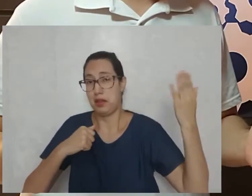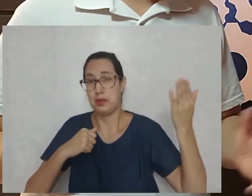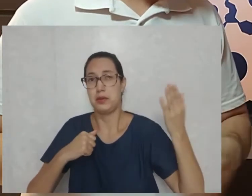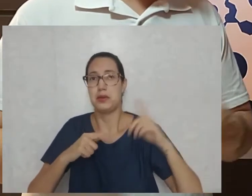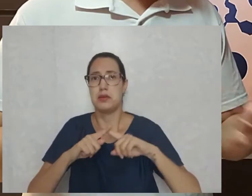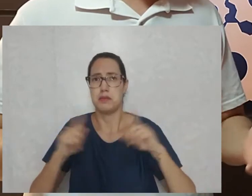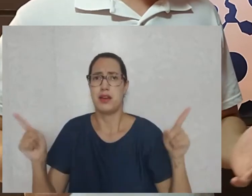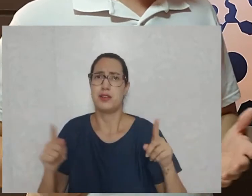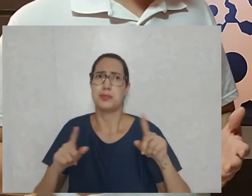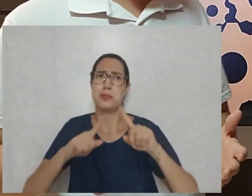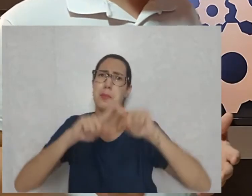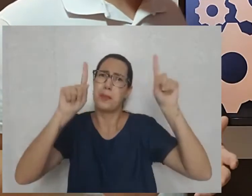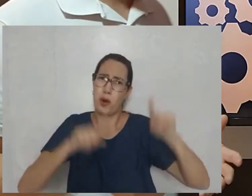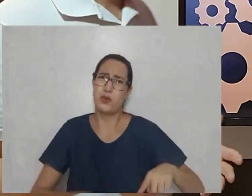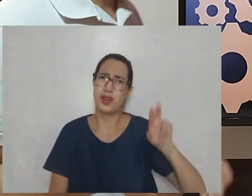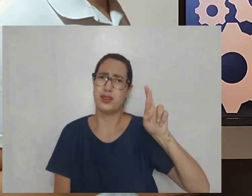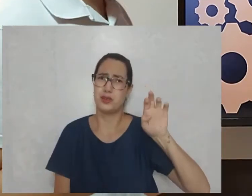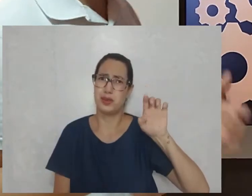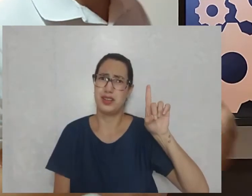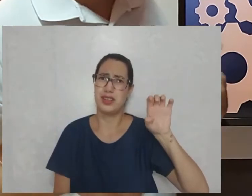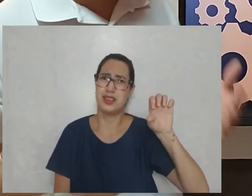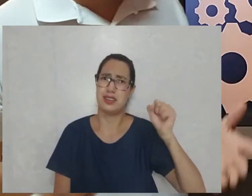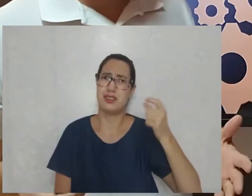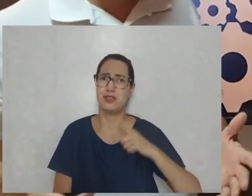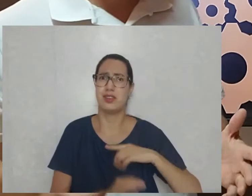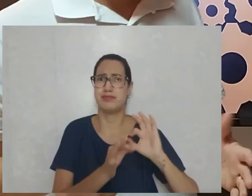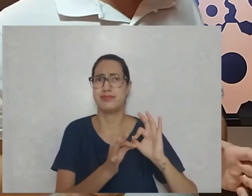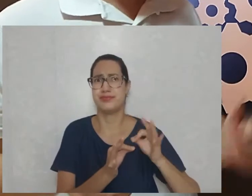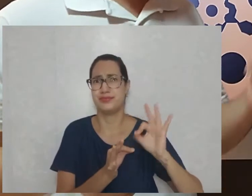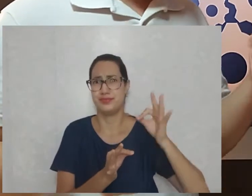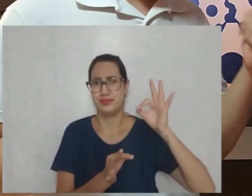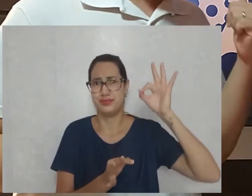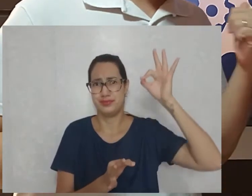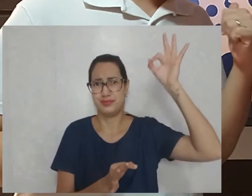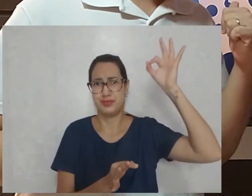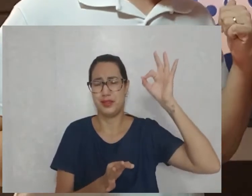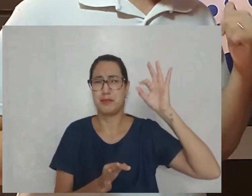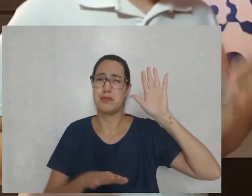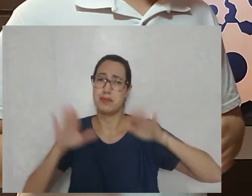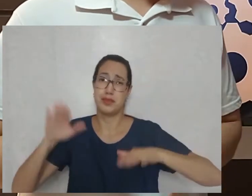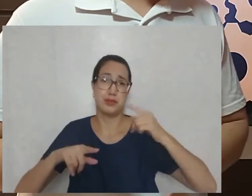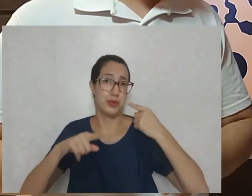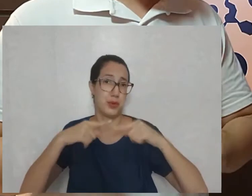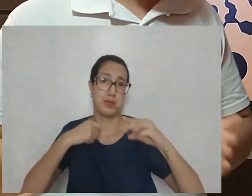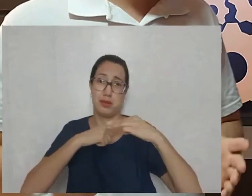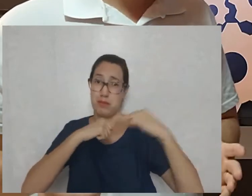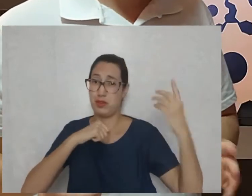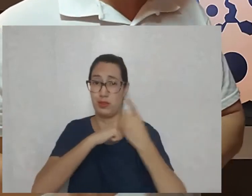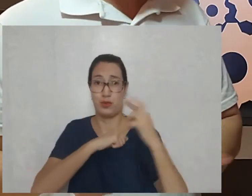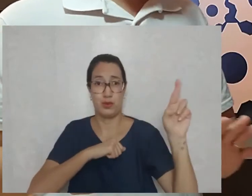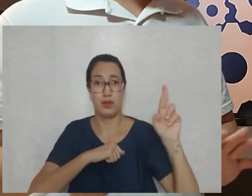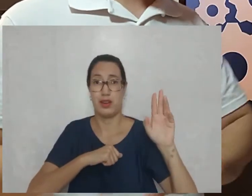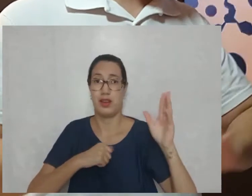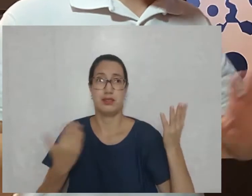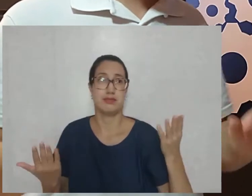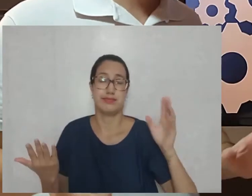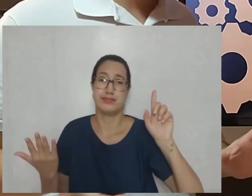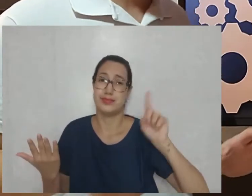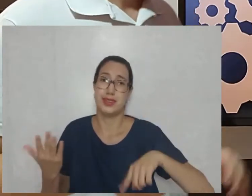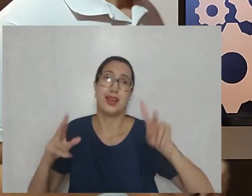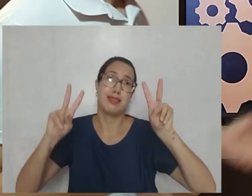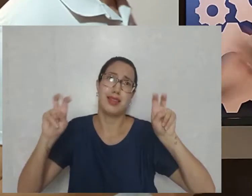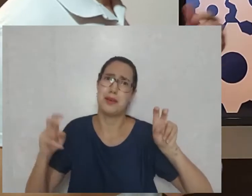abrangente, né? Dificilmente seria algo para um tema nem de mestrado nem de doutorado. Ou seja, é o que a gente falou naquele slide, seria um tema vago, né? Projeto de rede ainda é uma